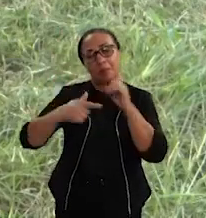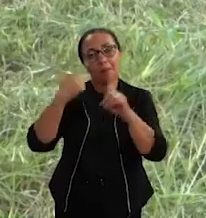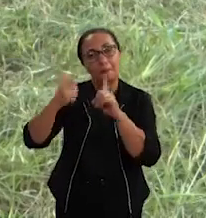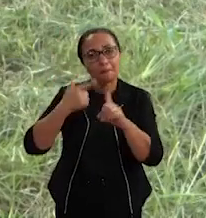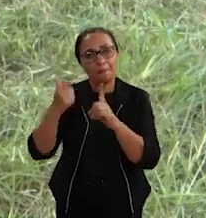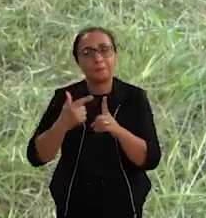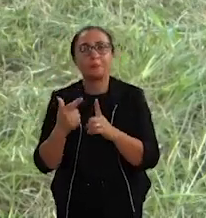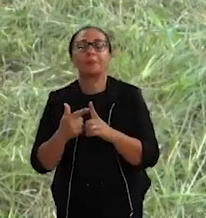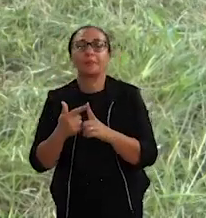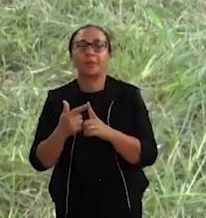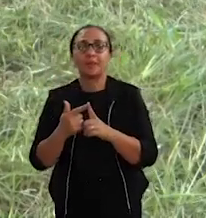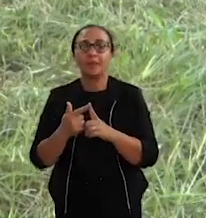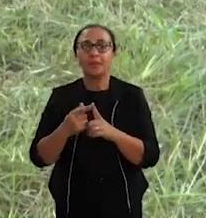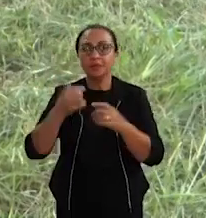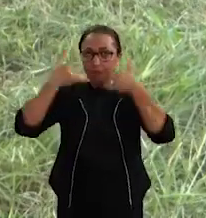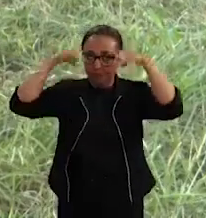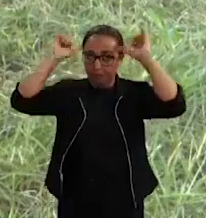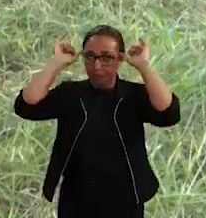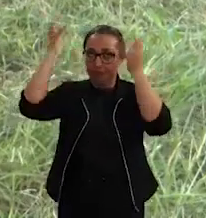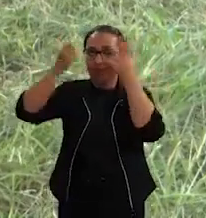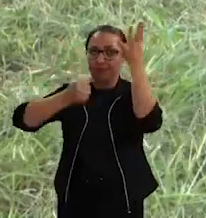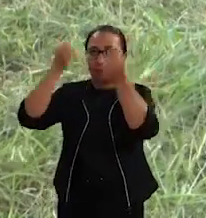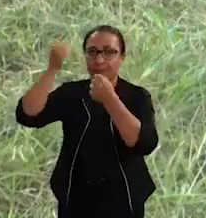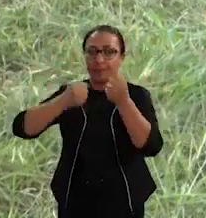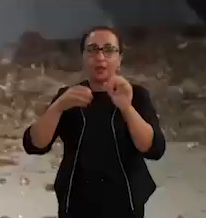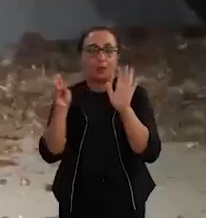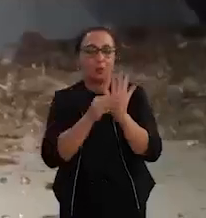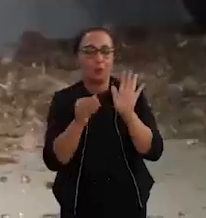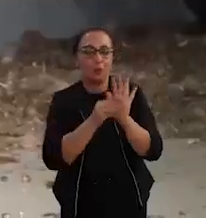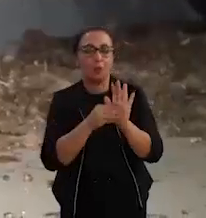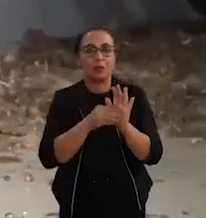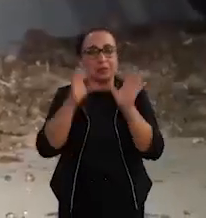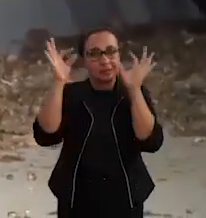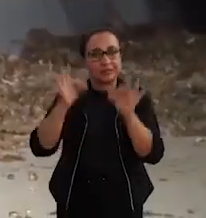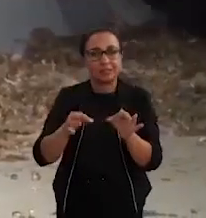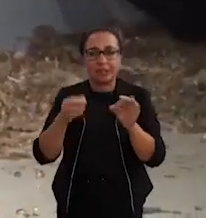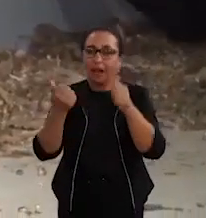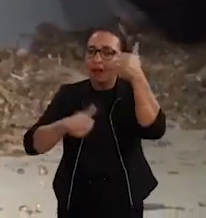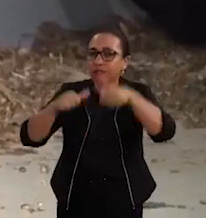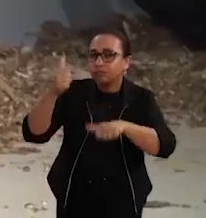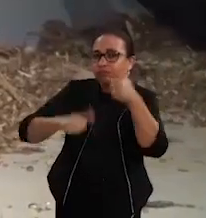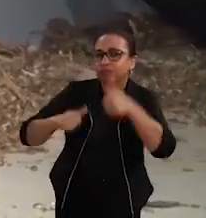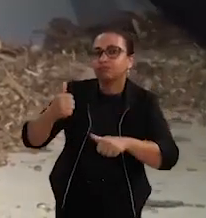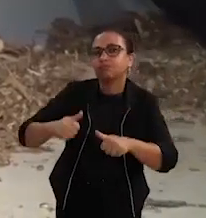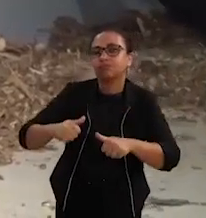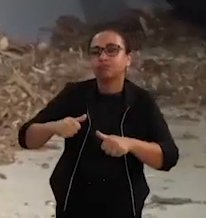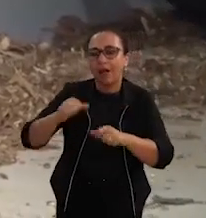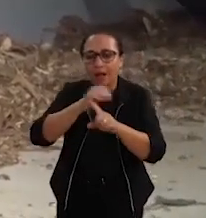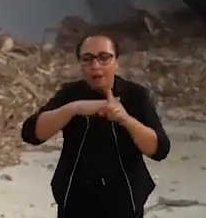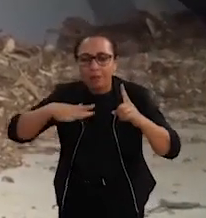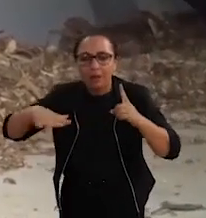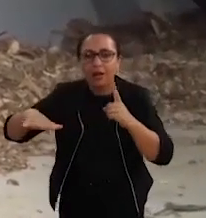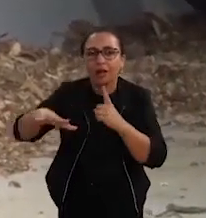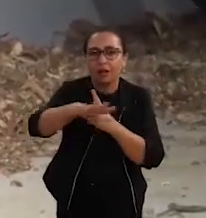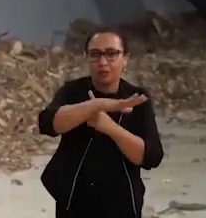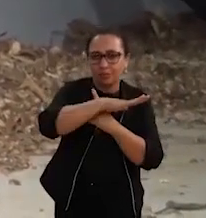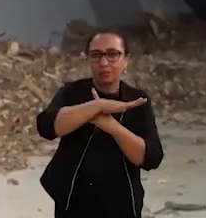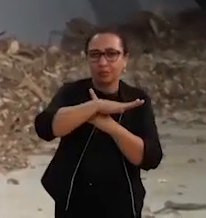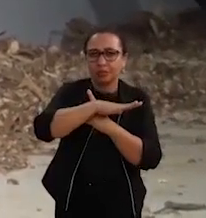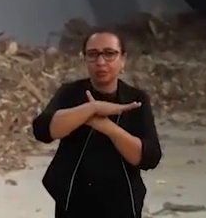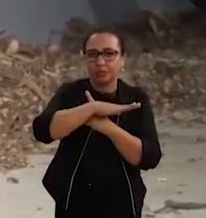principalmente para a produção aqui das vacas de leite. A proposta é justamente avaliar as condições